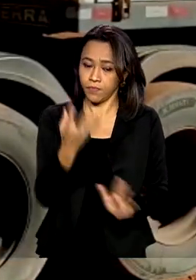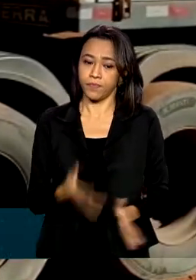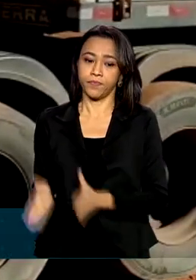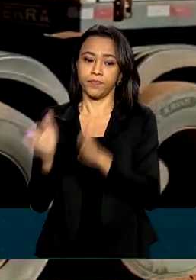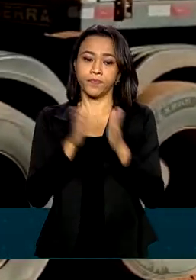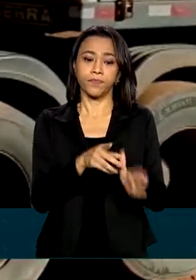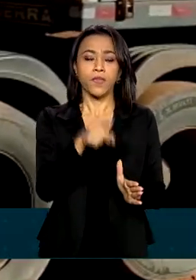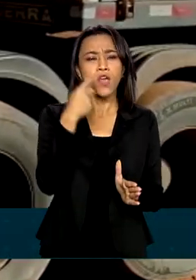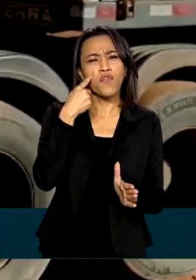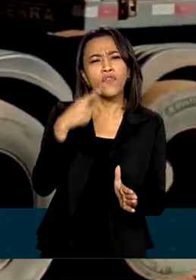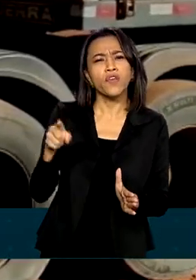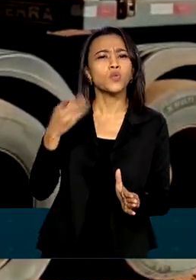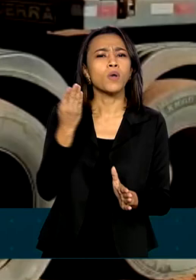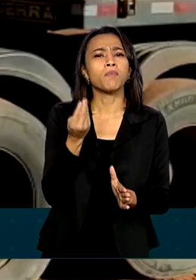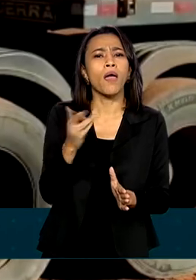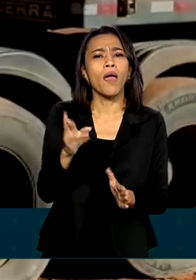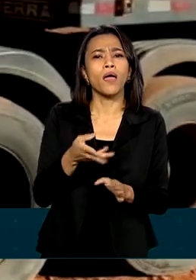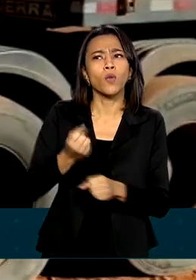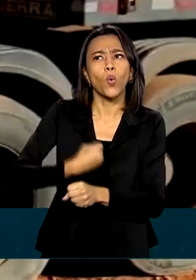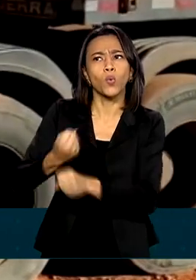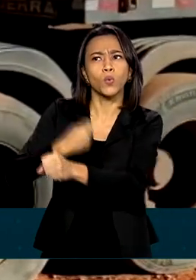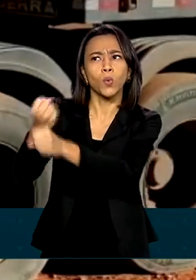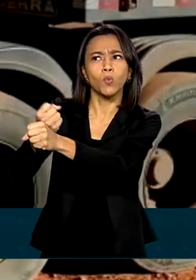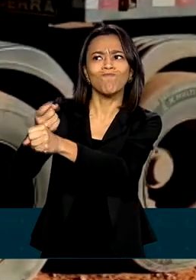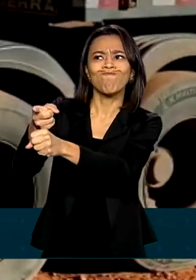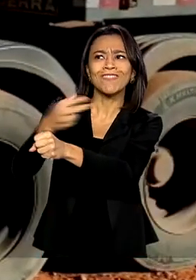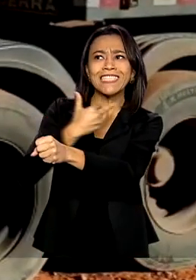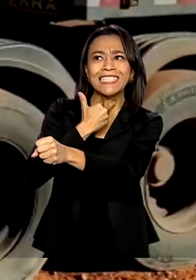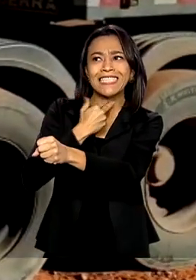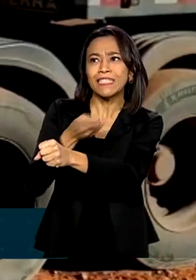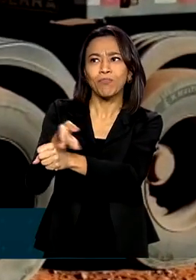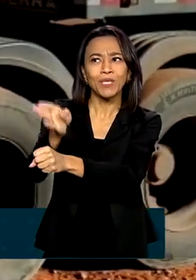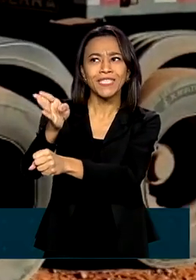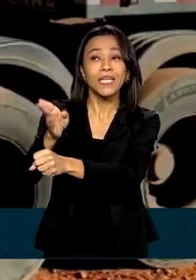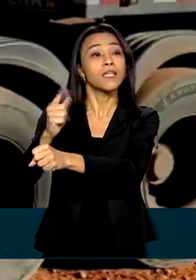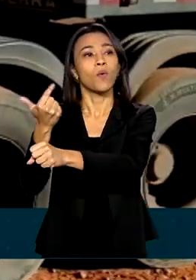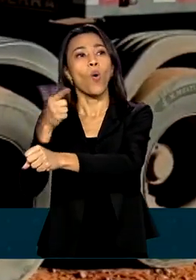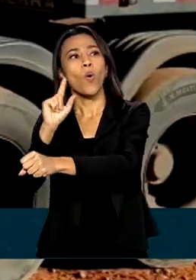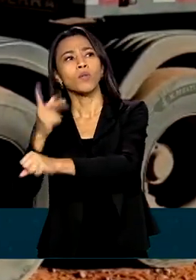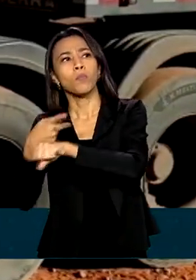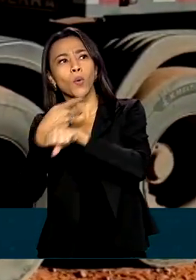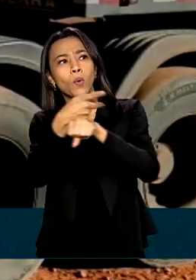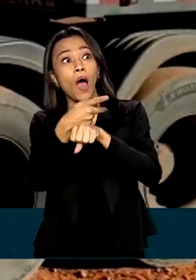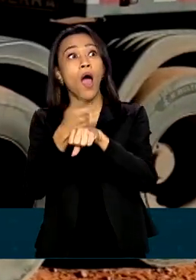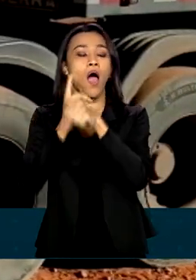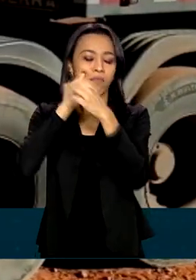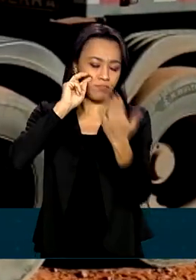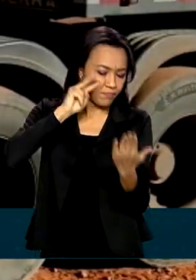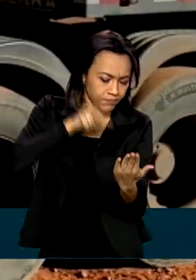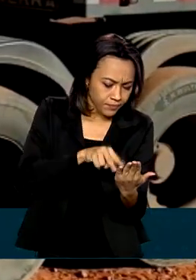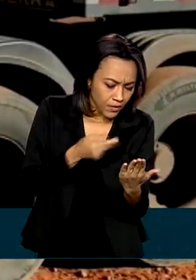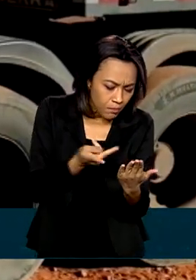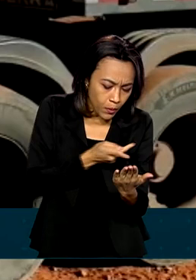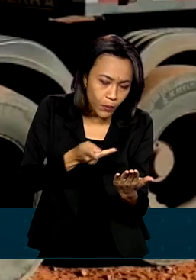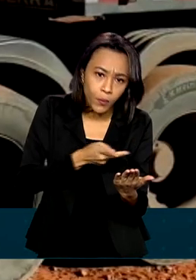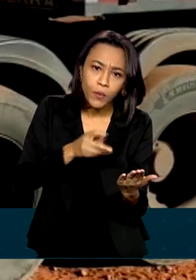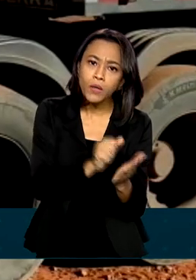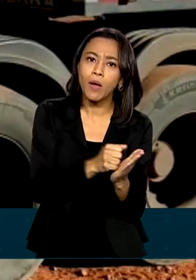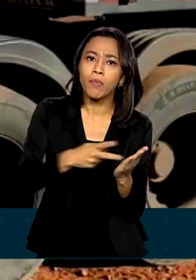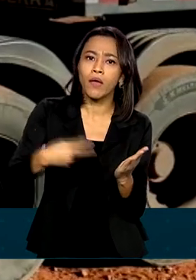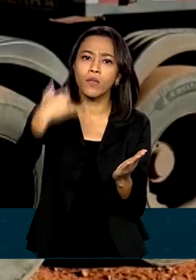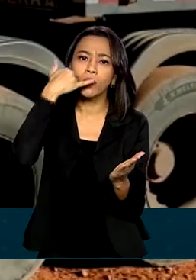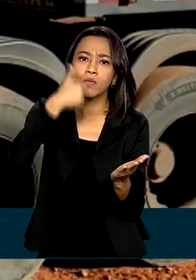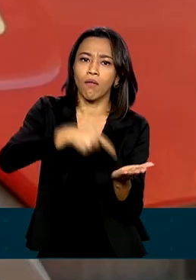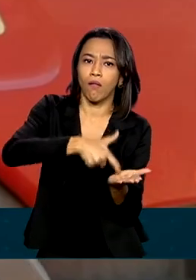rodovias que estão em obra, eu posso fazer uma rota alternativa para sair dessa rodovia que estão em obra e no mesmo que vejo eu vejo como estão as